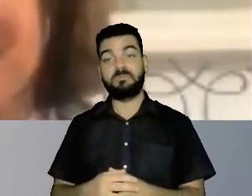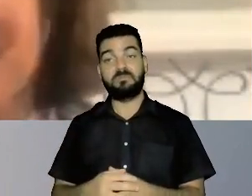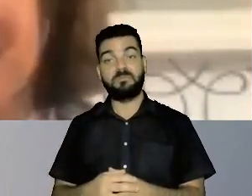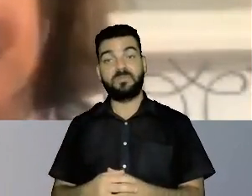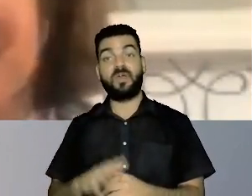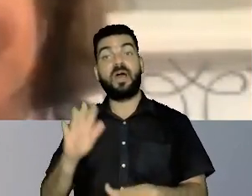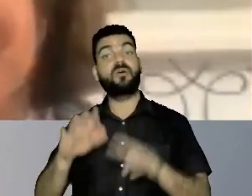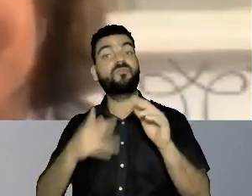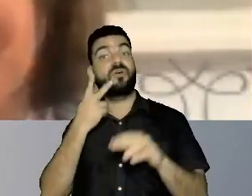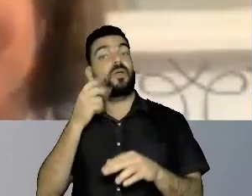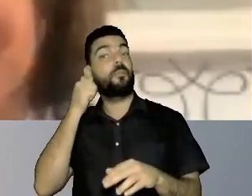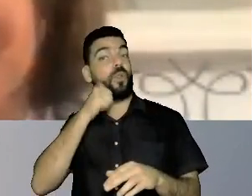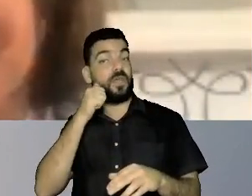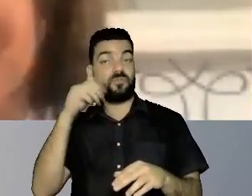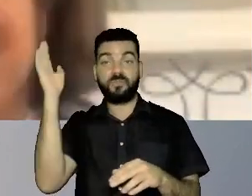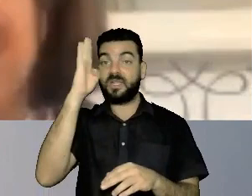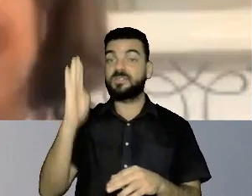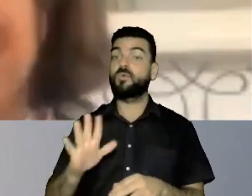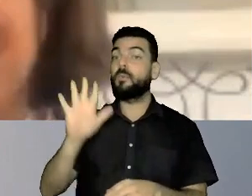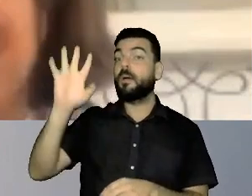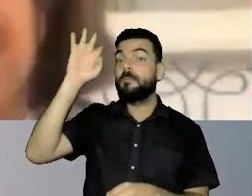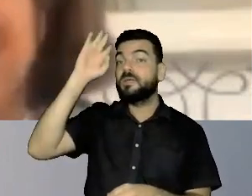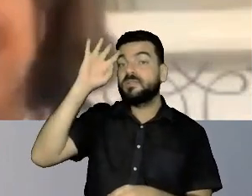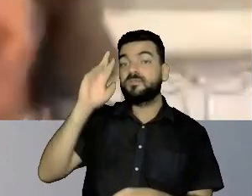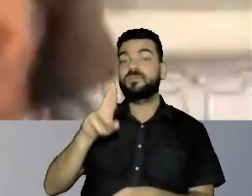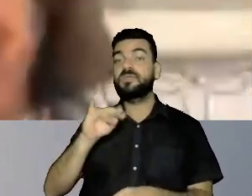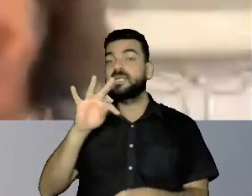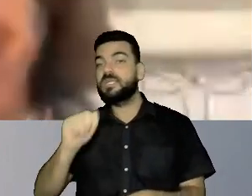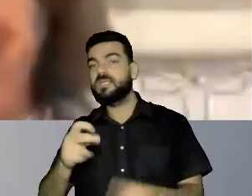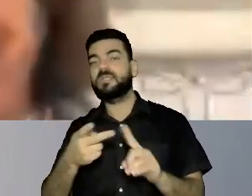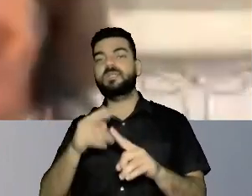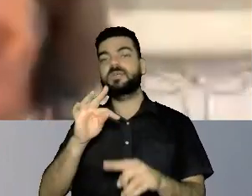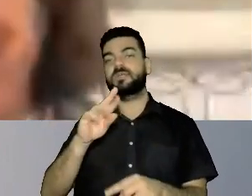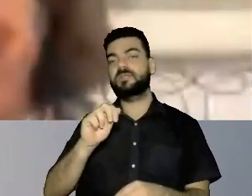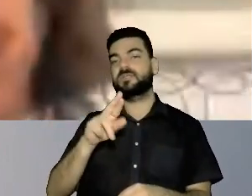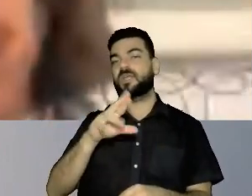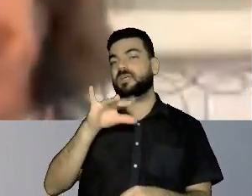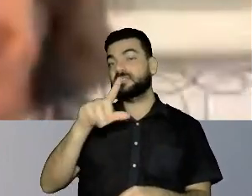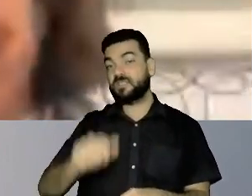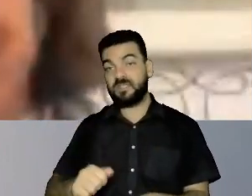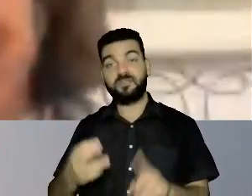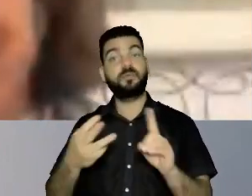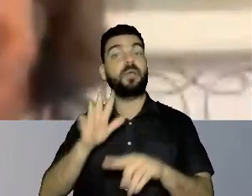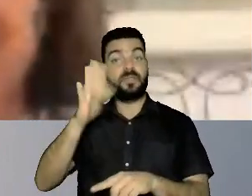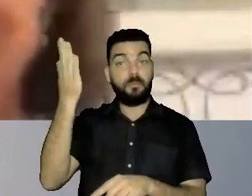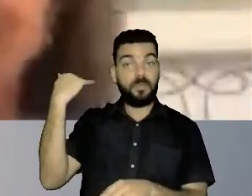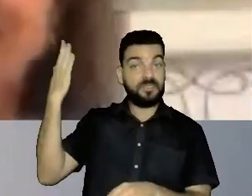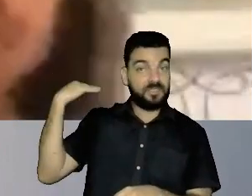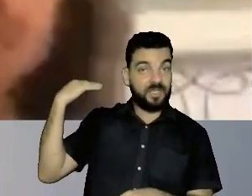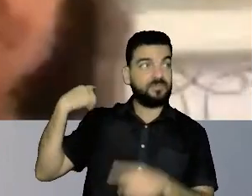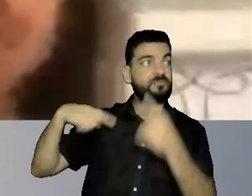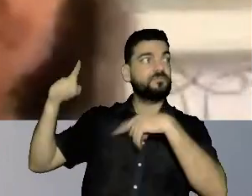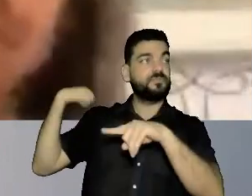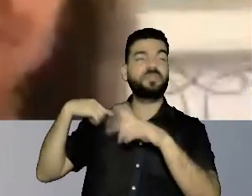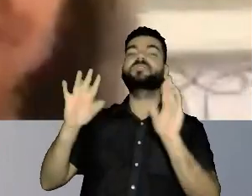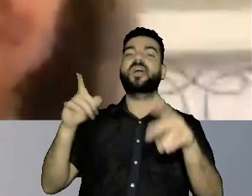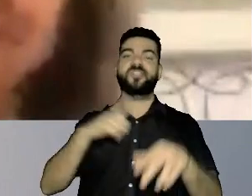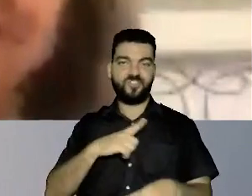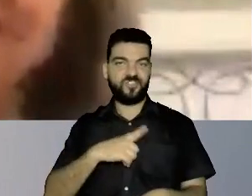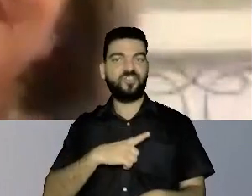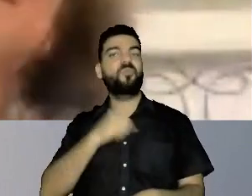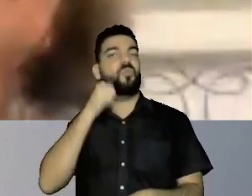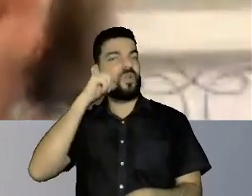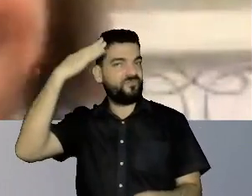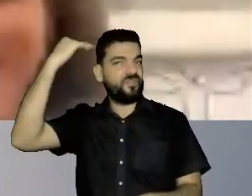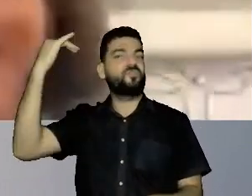prêmios. A Julieta de França. A gente muitas vezes fala de mulheres artistas brasileiras pensando em Anita Malfatti, Tarsila do